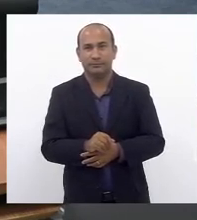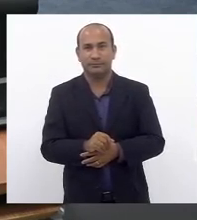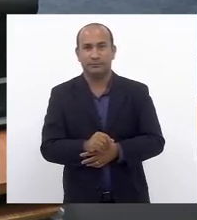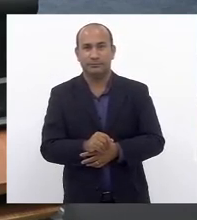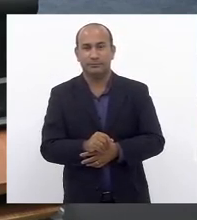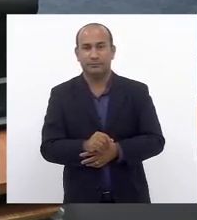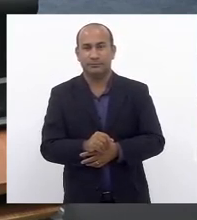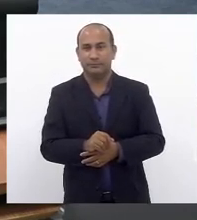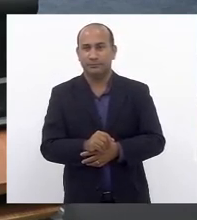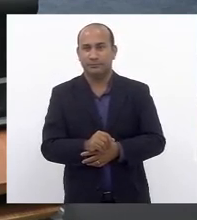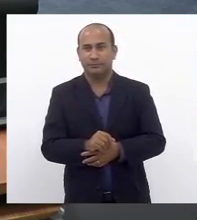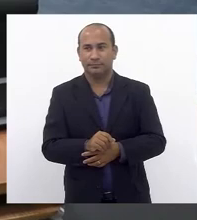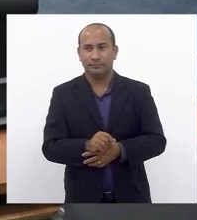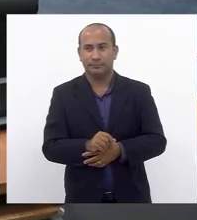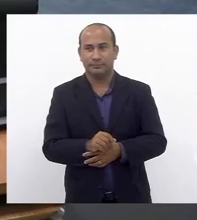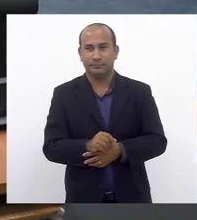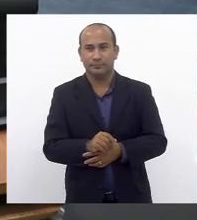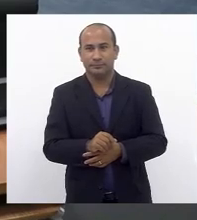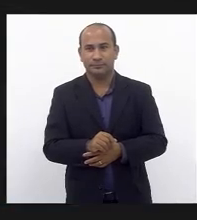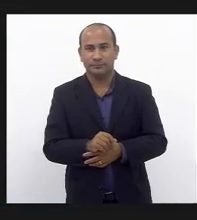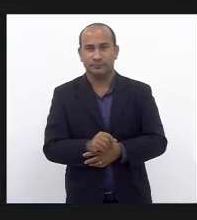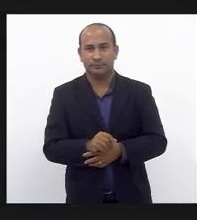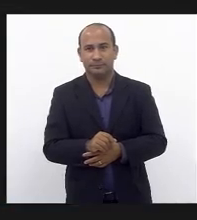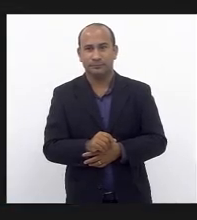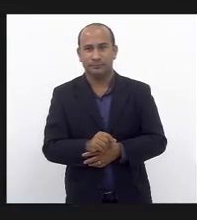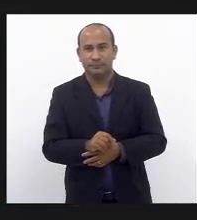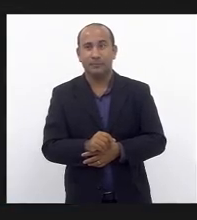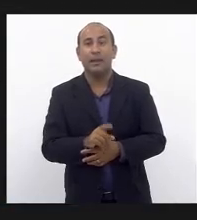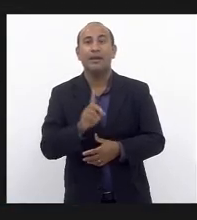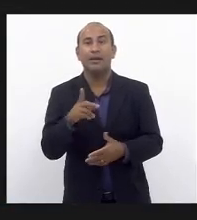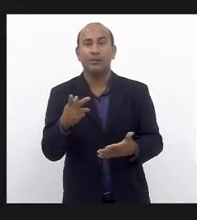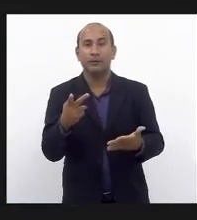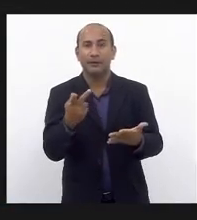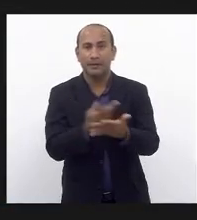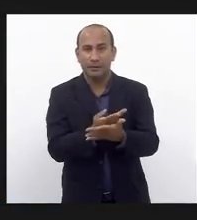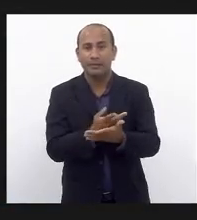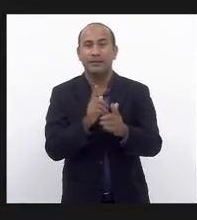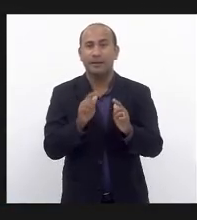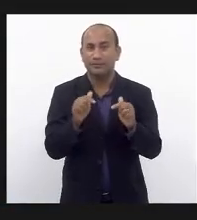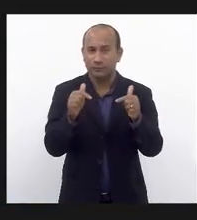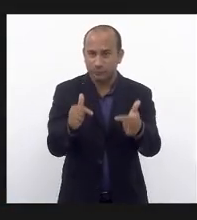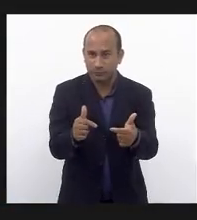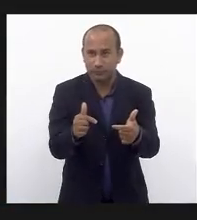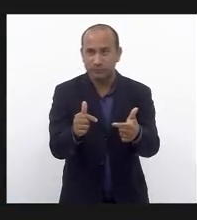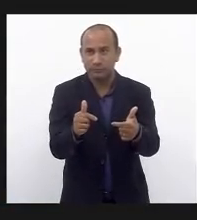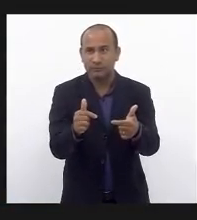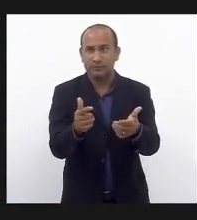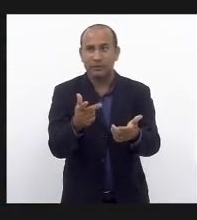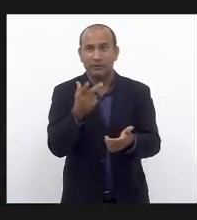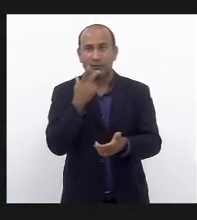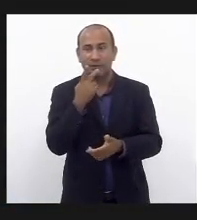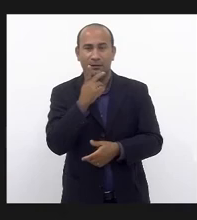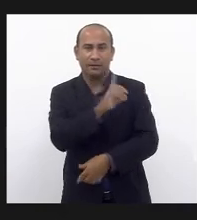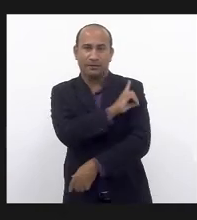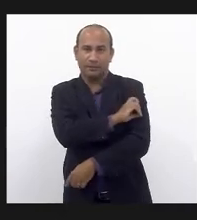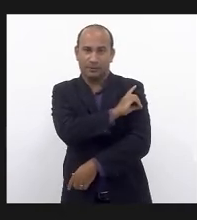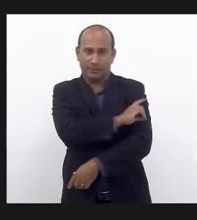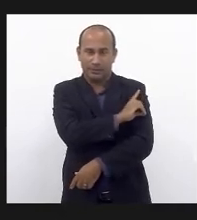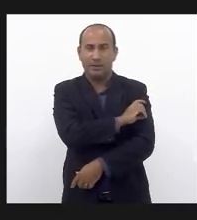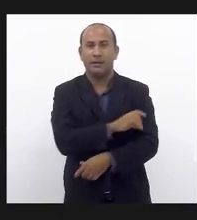possuímos sejam implementados. Na prática, a colega deputada enfermeira